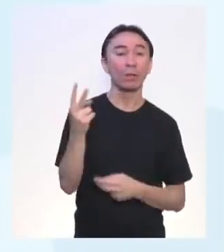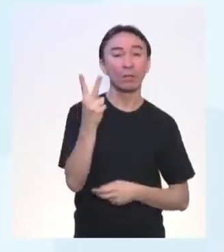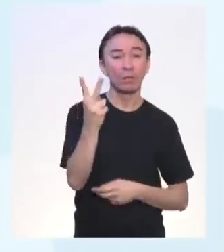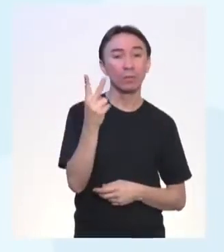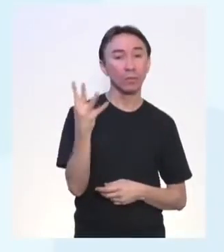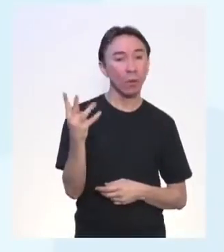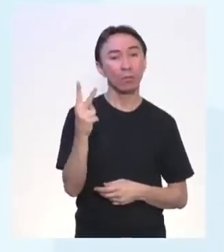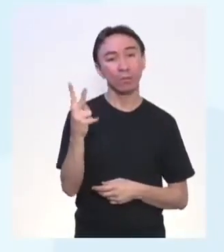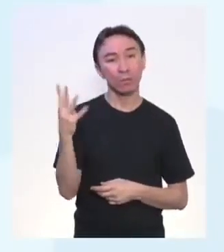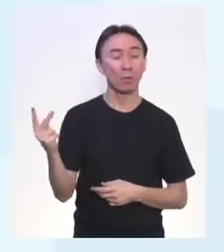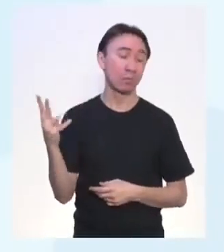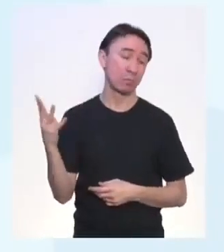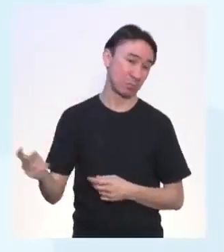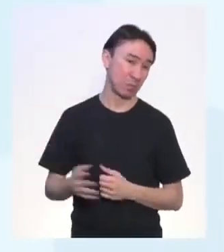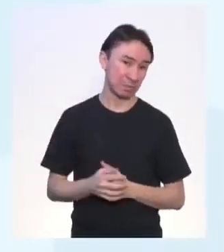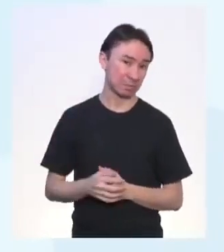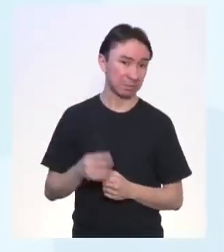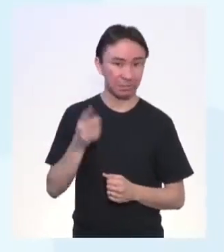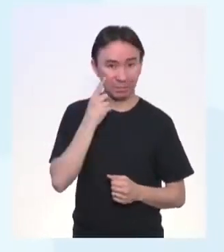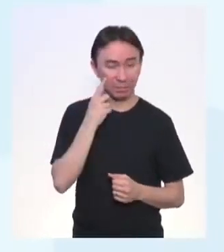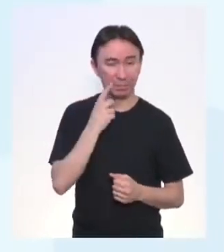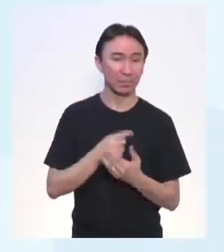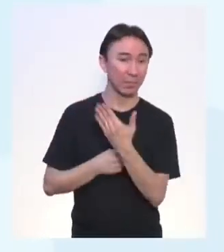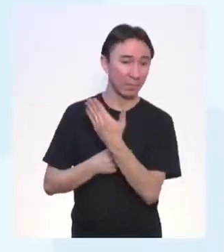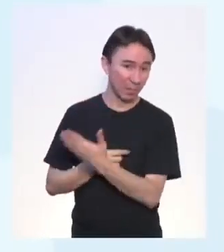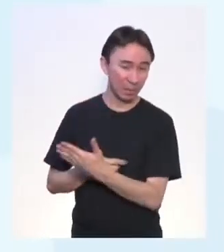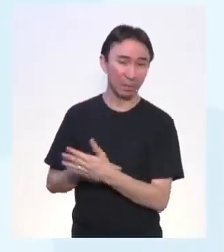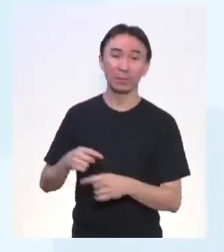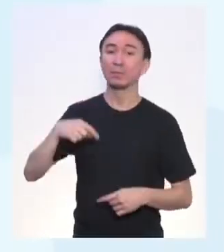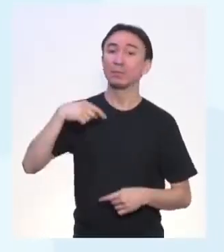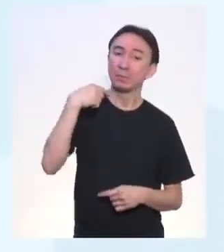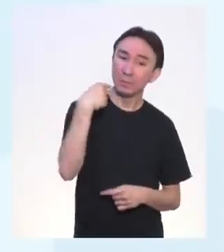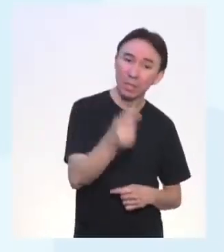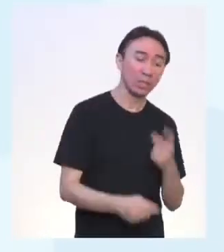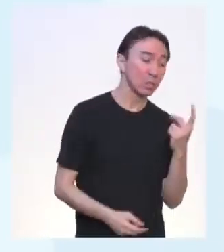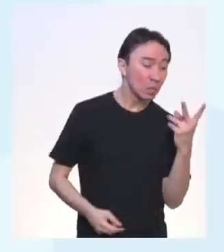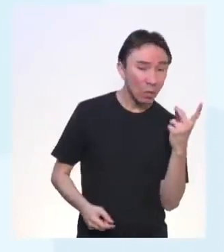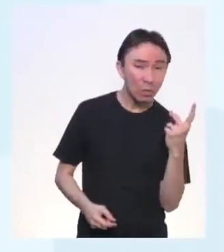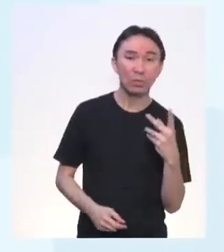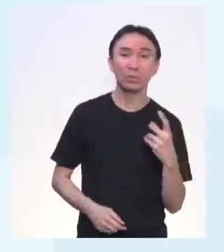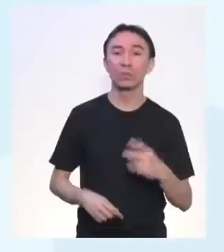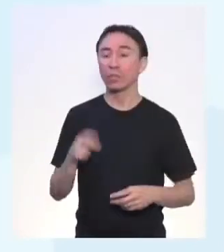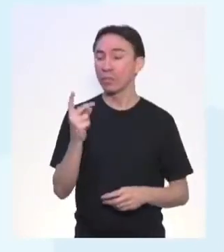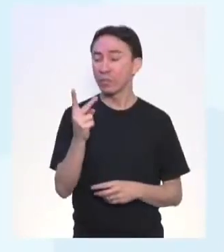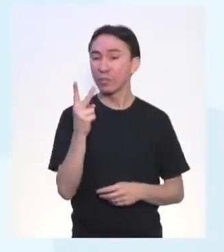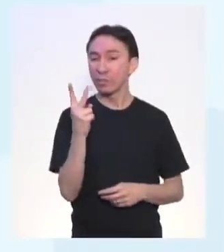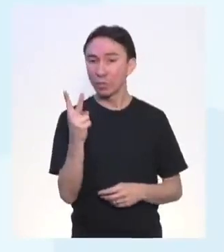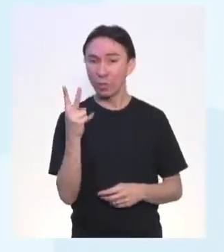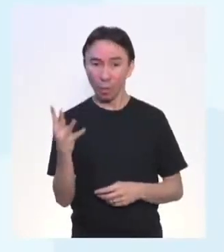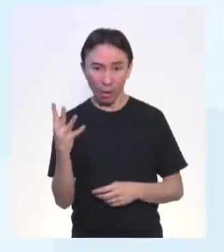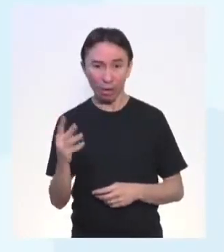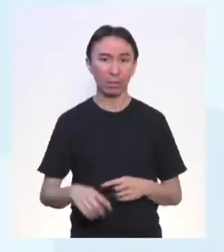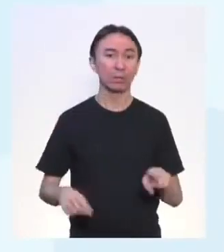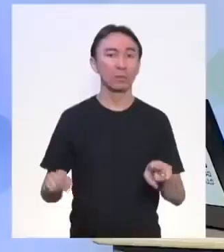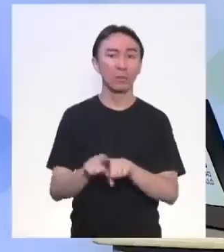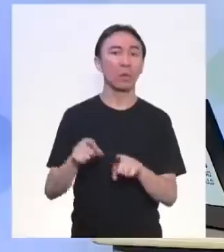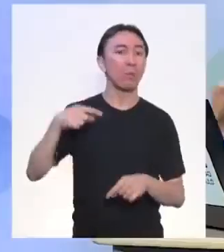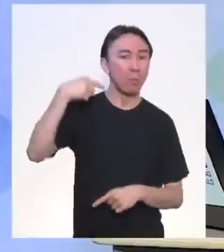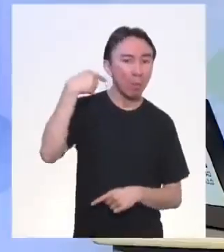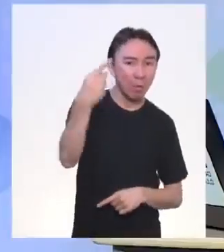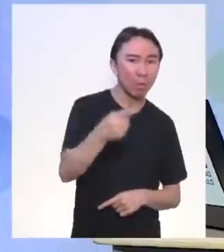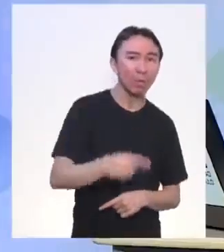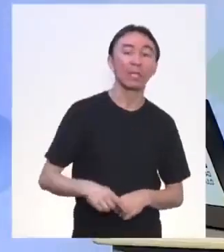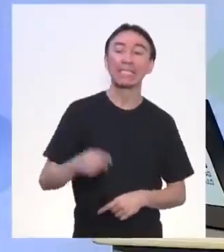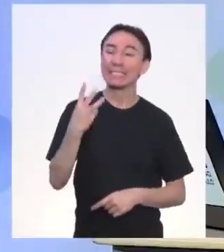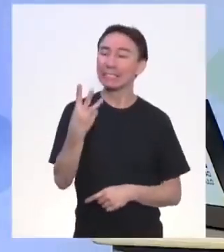encontrar esses números, tá? Ó, 12, o 24, o próximo será o 36, vai estar nas 3 linhas também. Tá bom? Isso